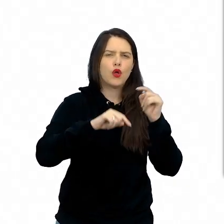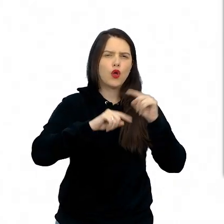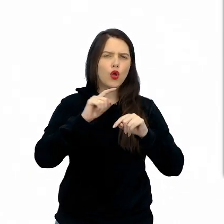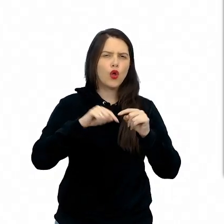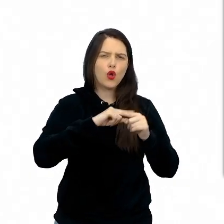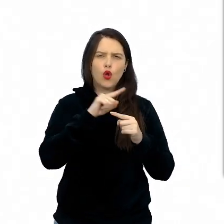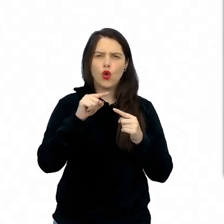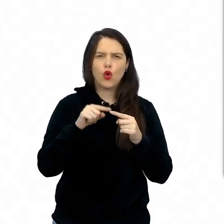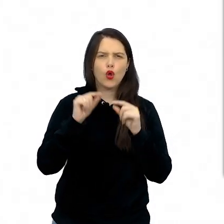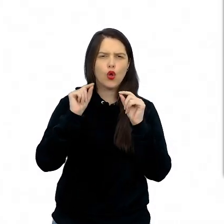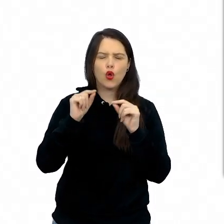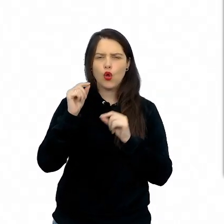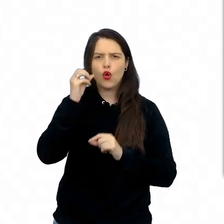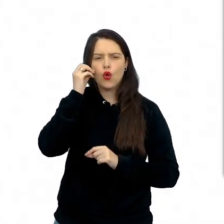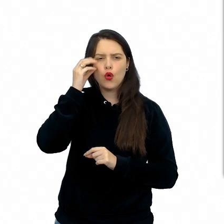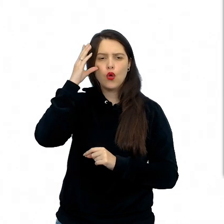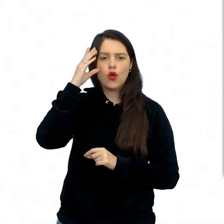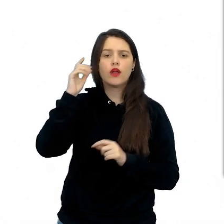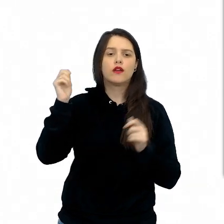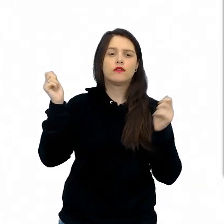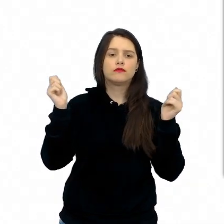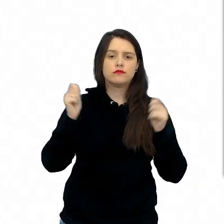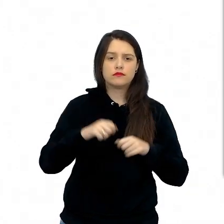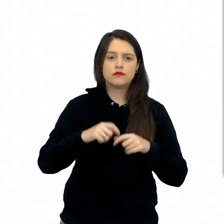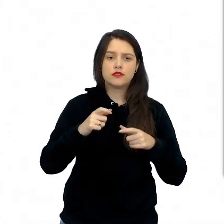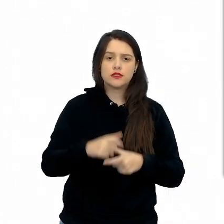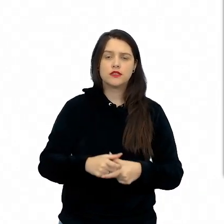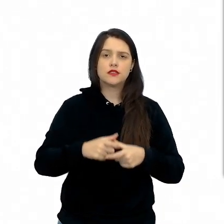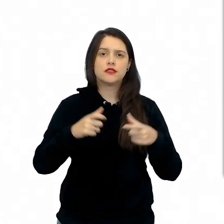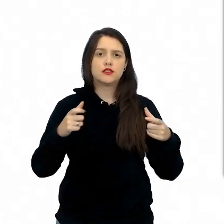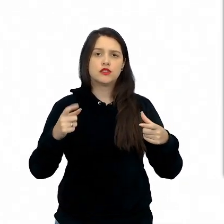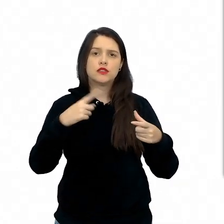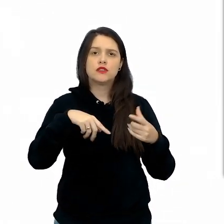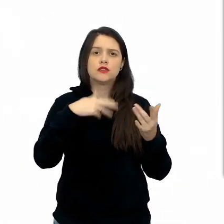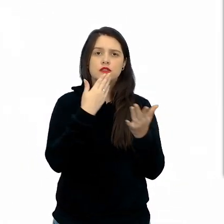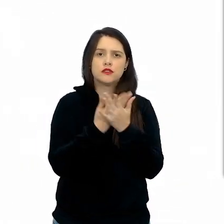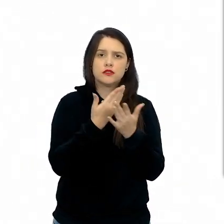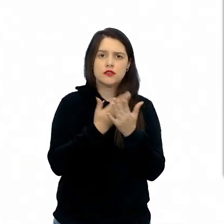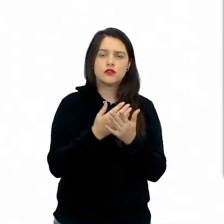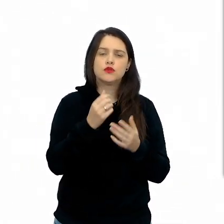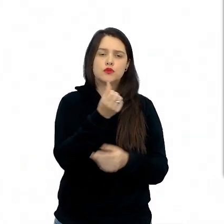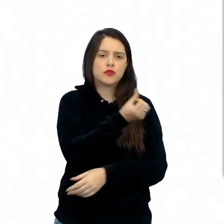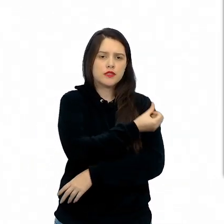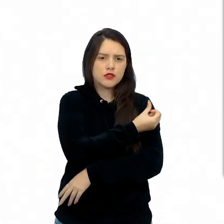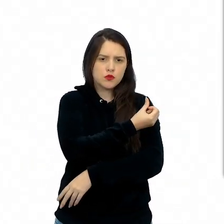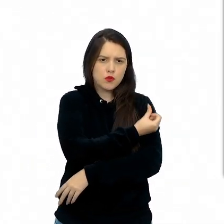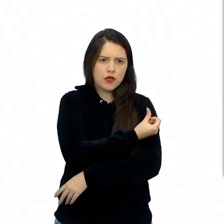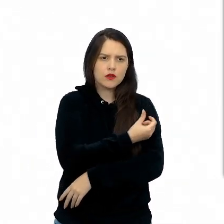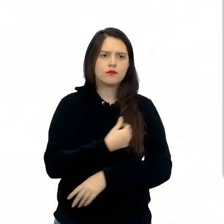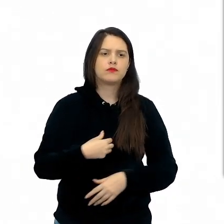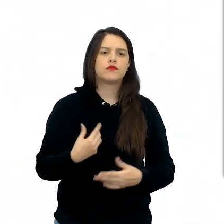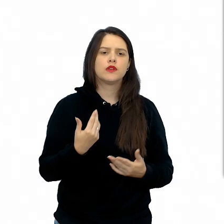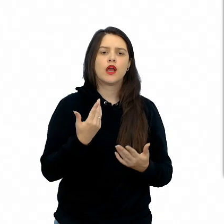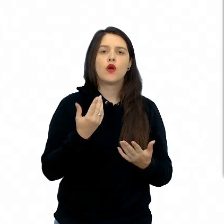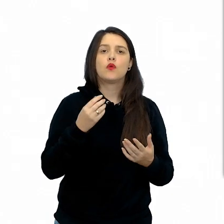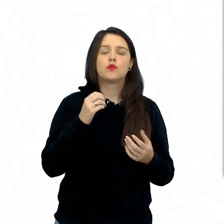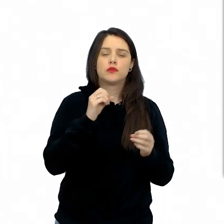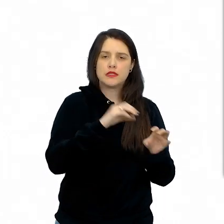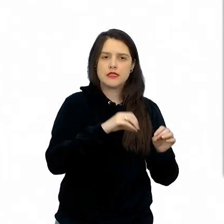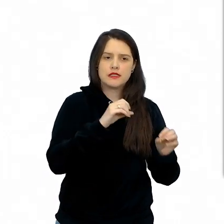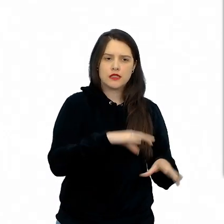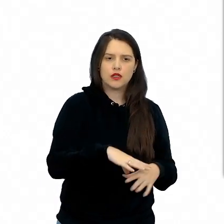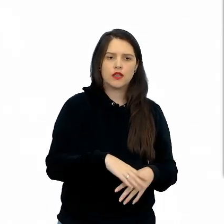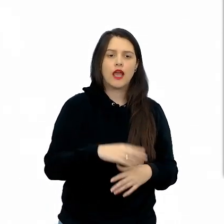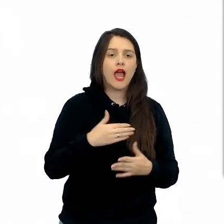de conhecimento que devem ser desenvolvidos pelos estudantes do sexto ano do ensino fundamental,